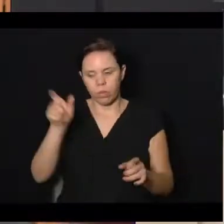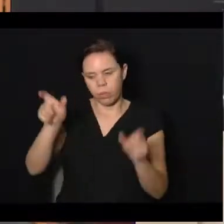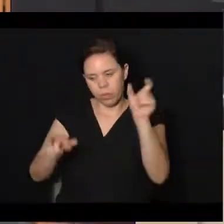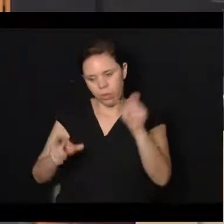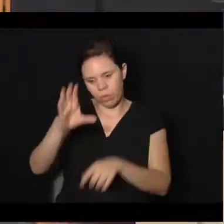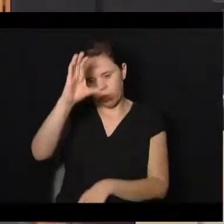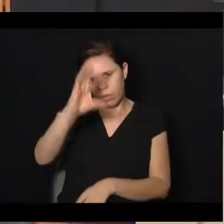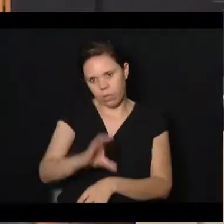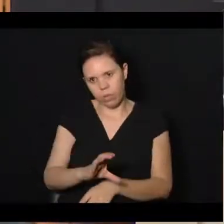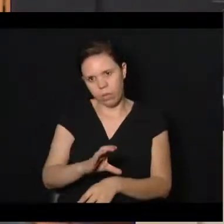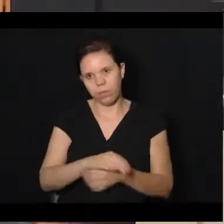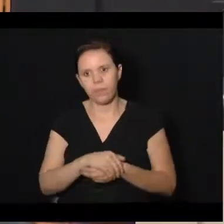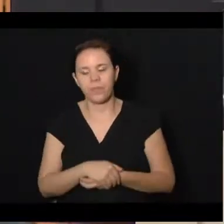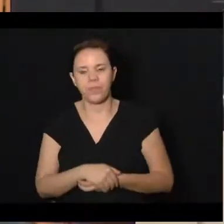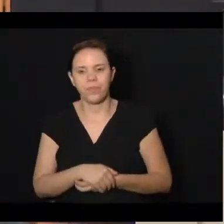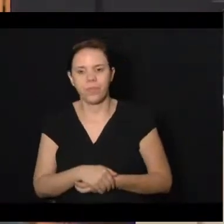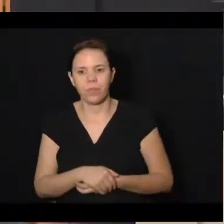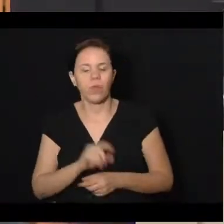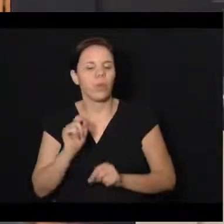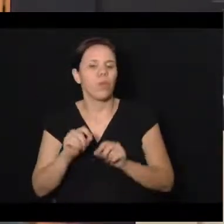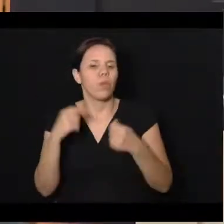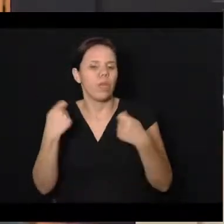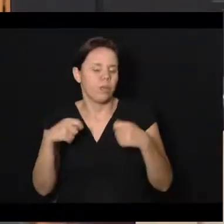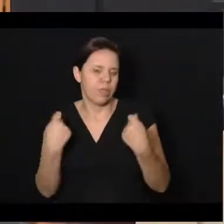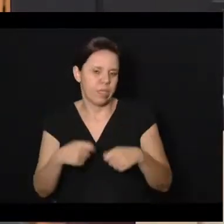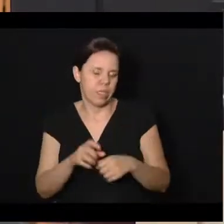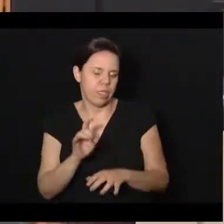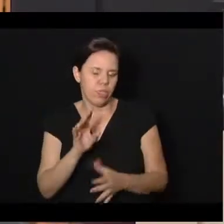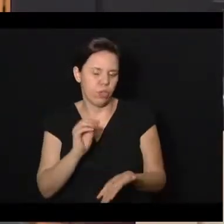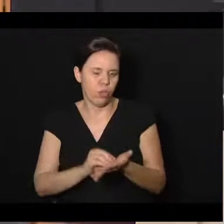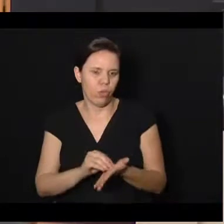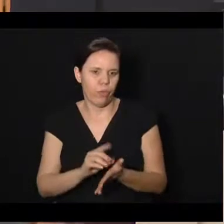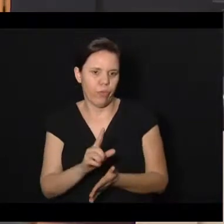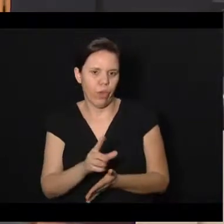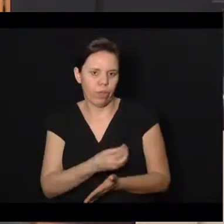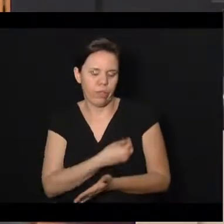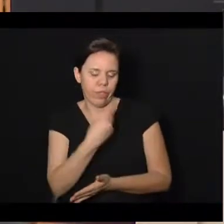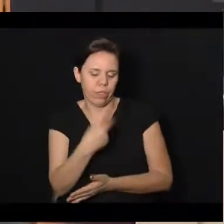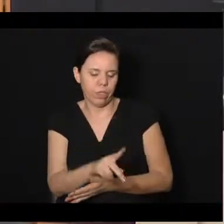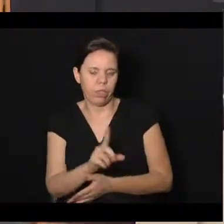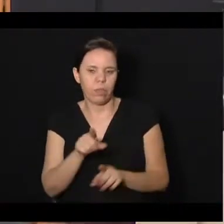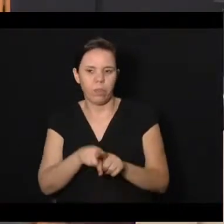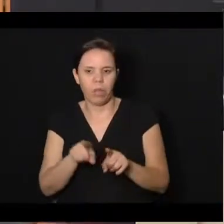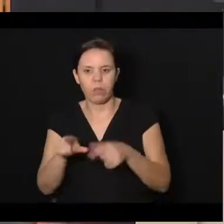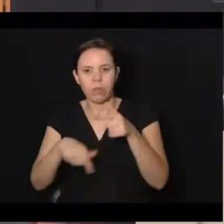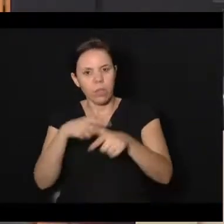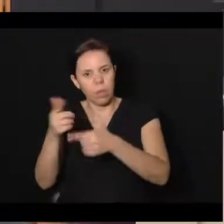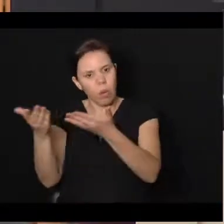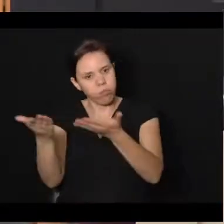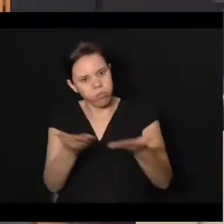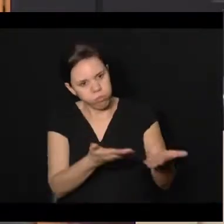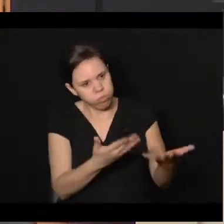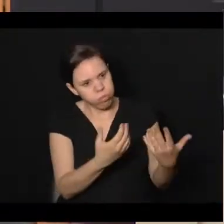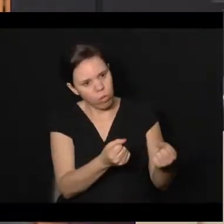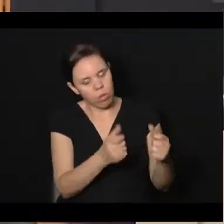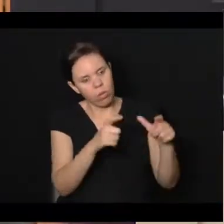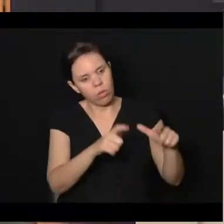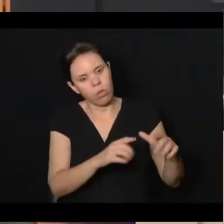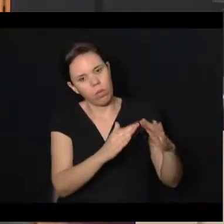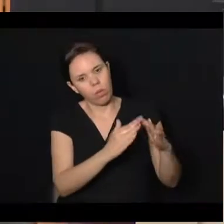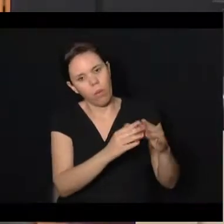que o dentro do que ele necessita né já os serviços de acolhimento ele pode ficar um período